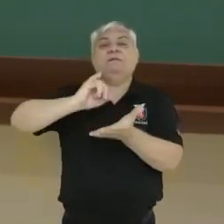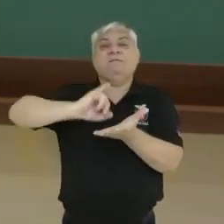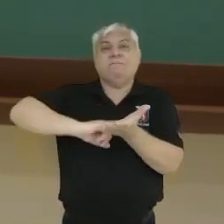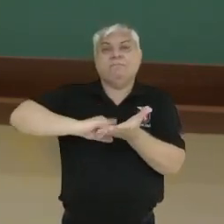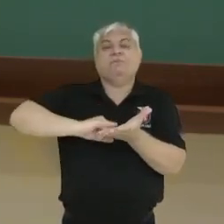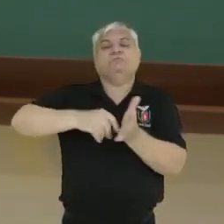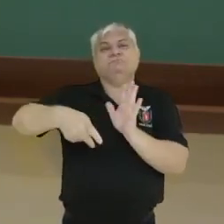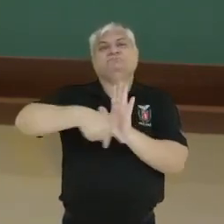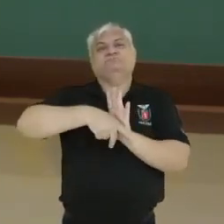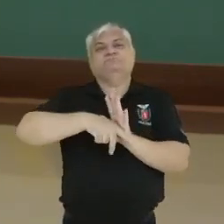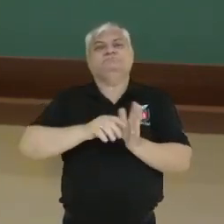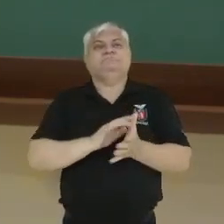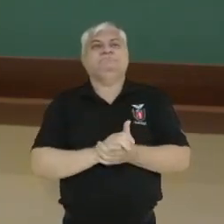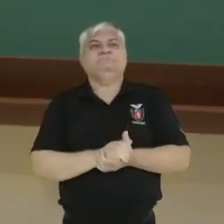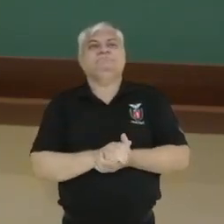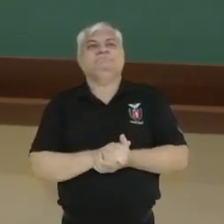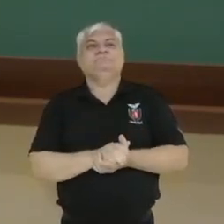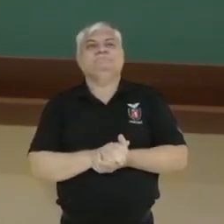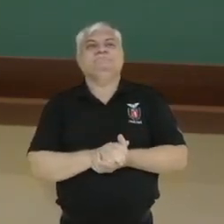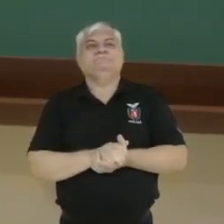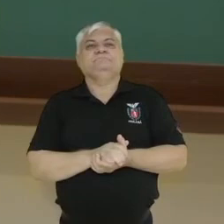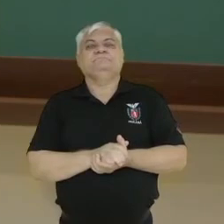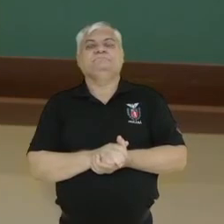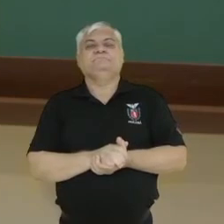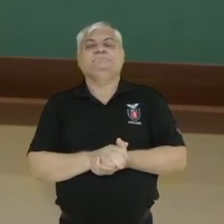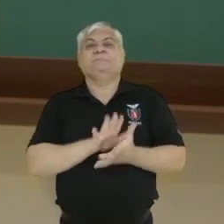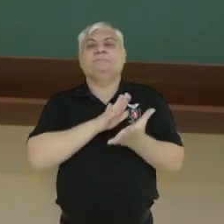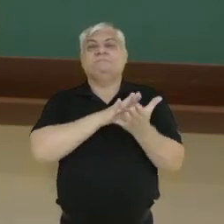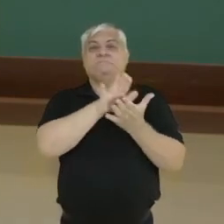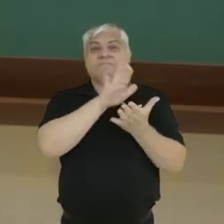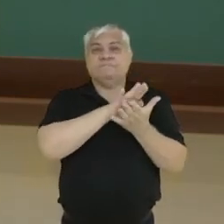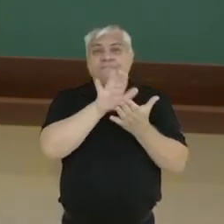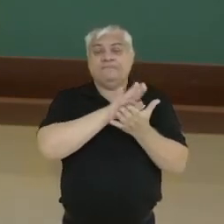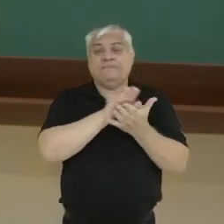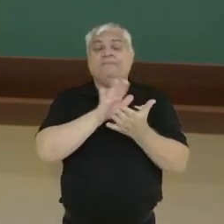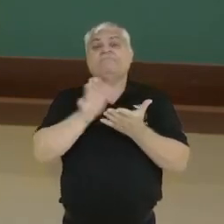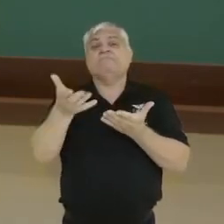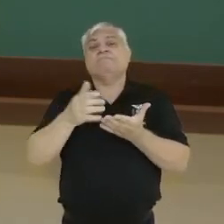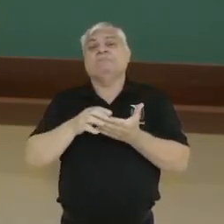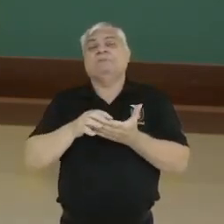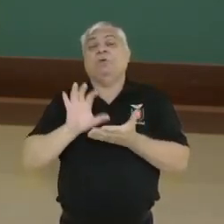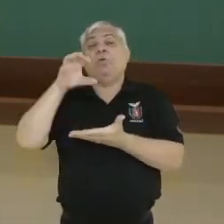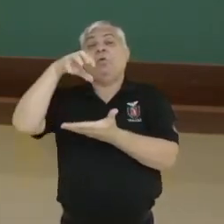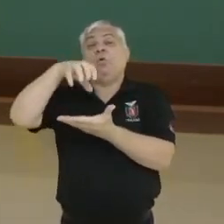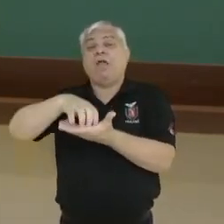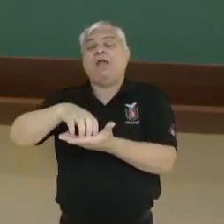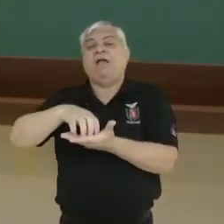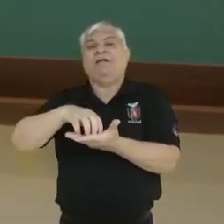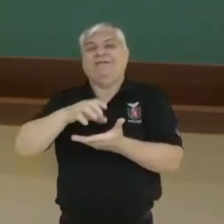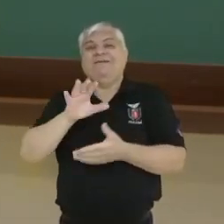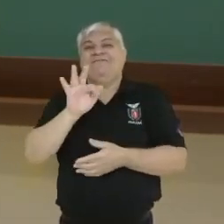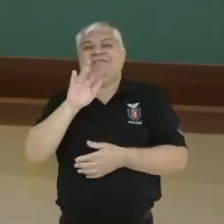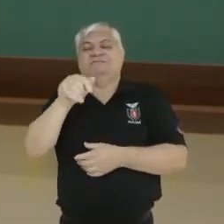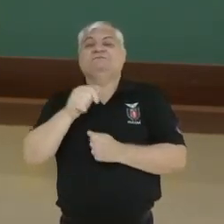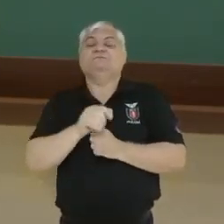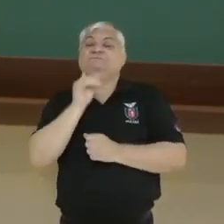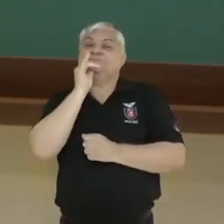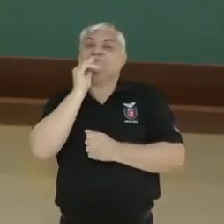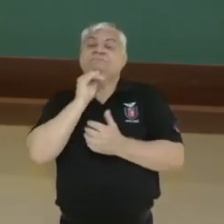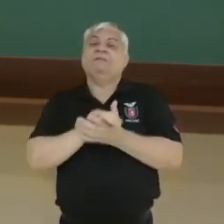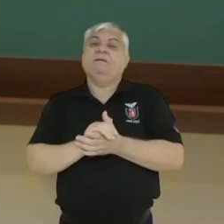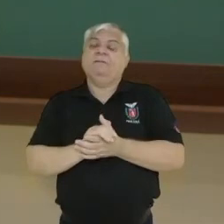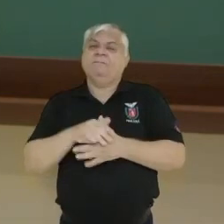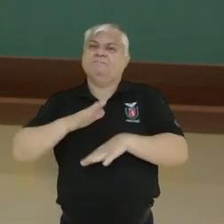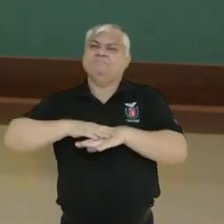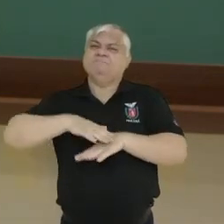parte do seu negócio. Despesas com negócio fixo, de um negócio físico. O investimento é bem maior